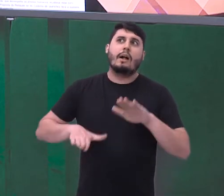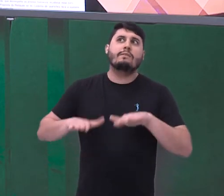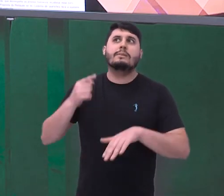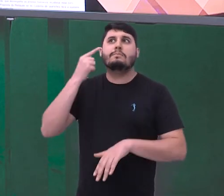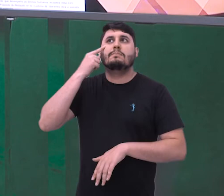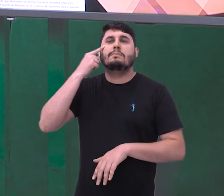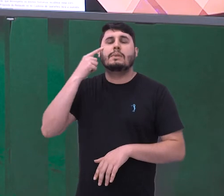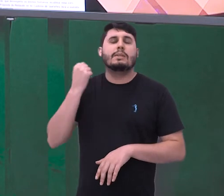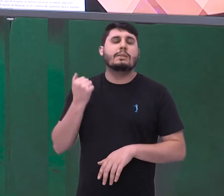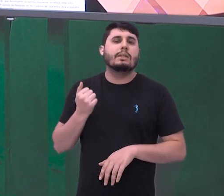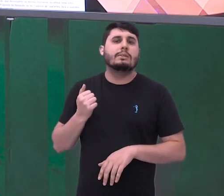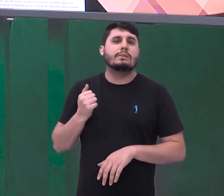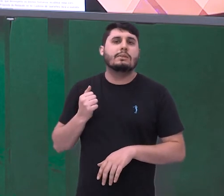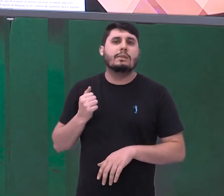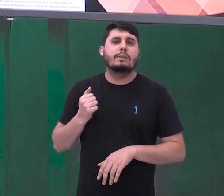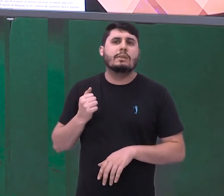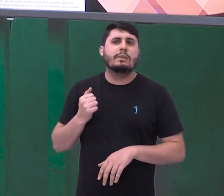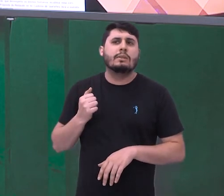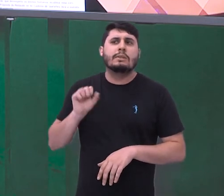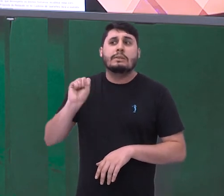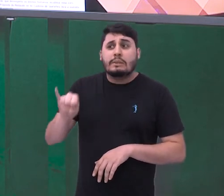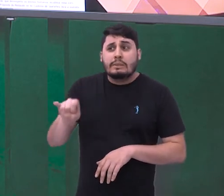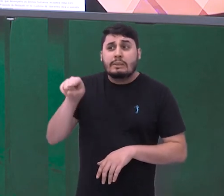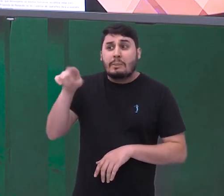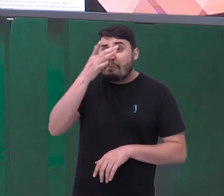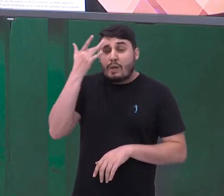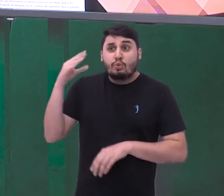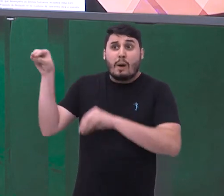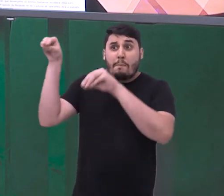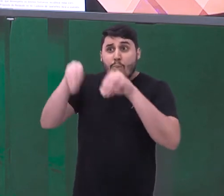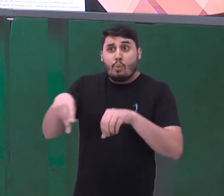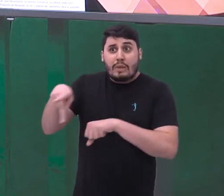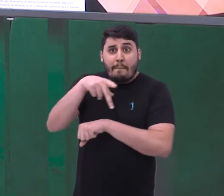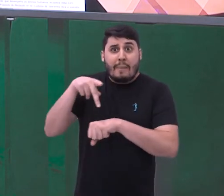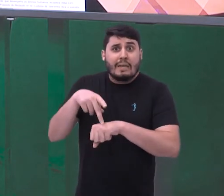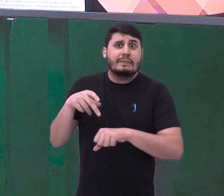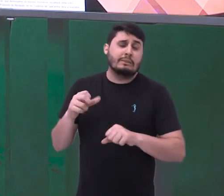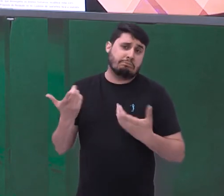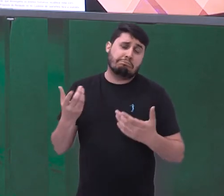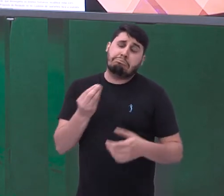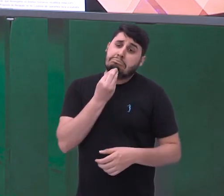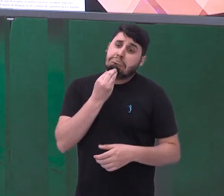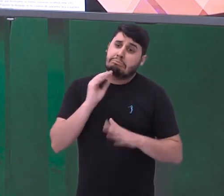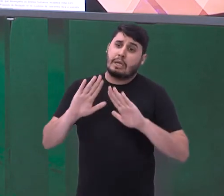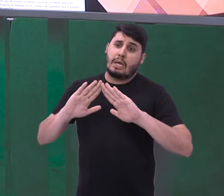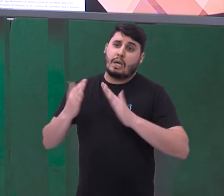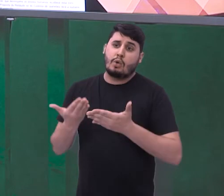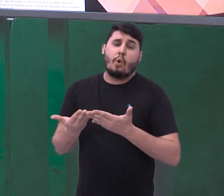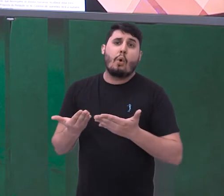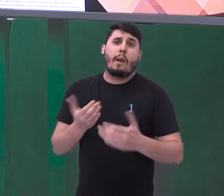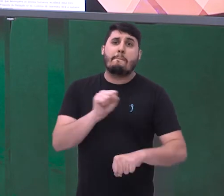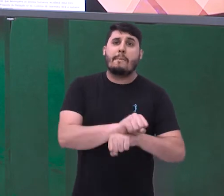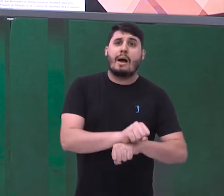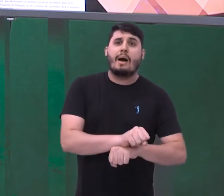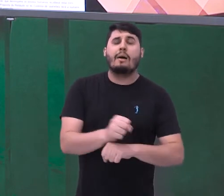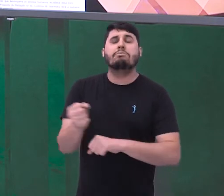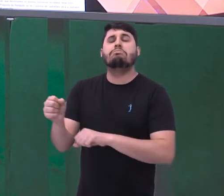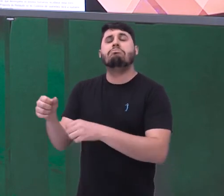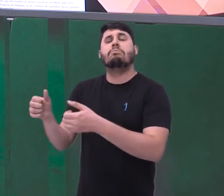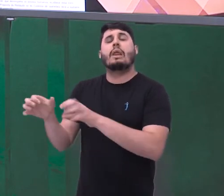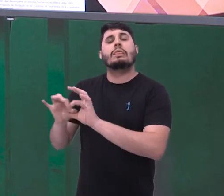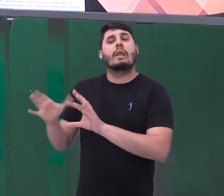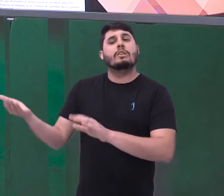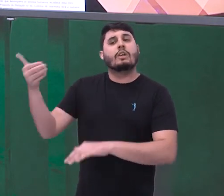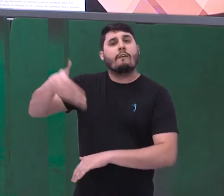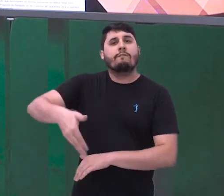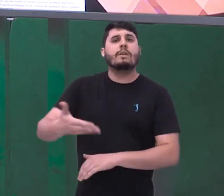se veio, era porque havia necessidade. Então, esse pensamento, escreva aqui, que isso aí é a